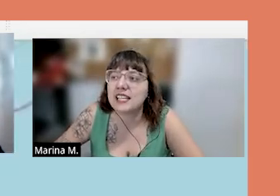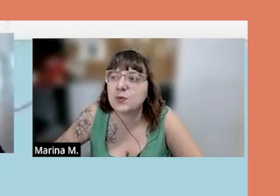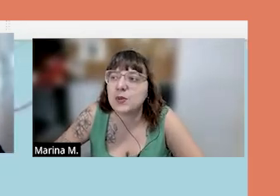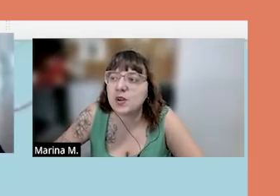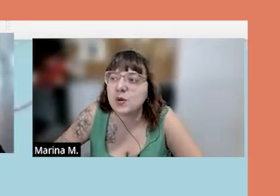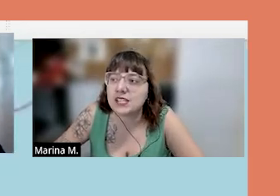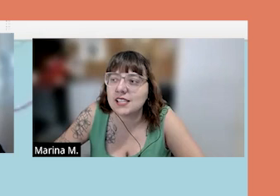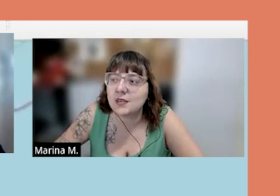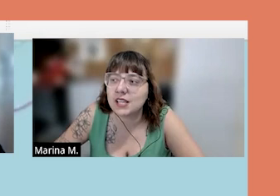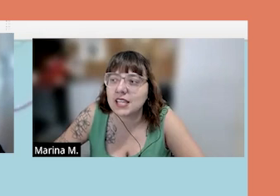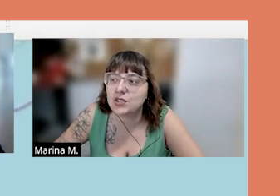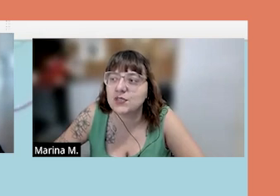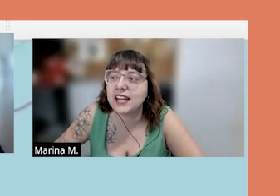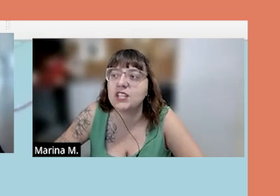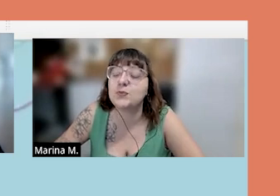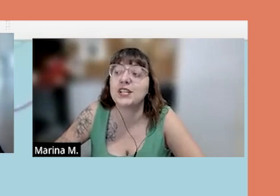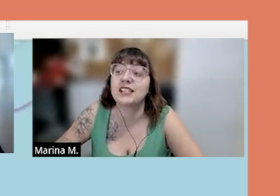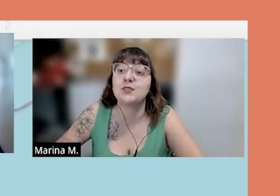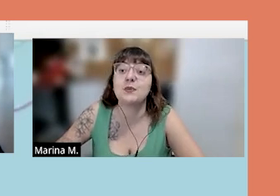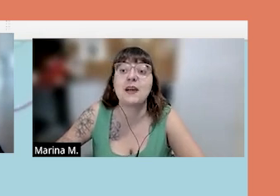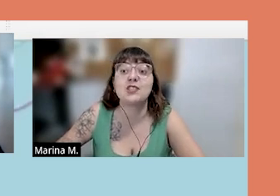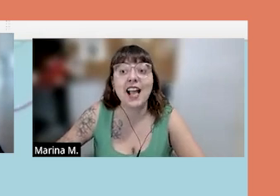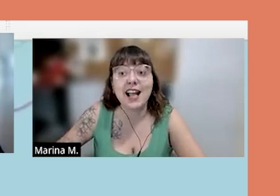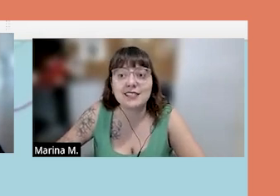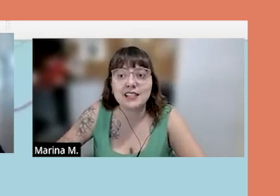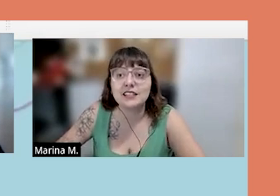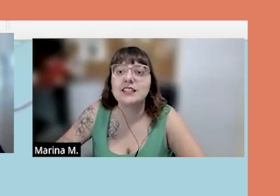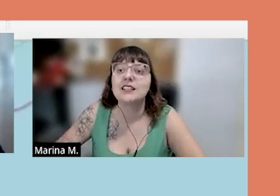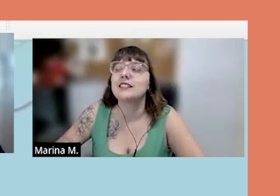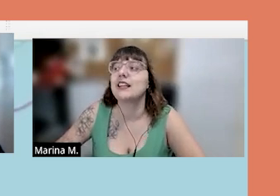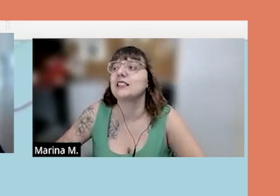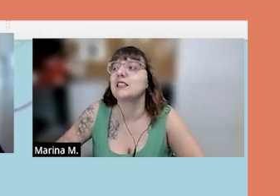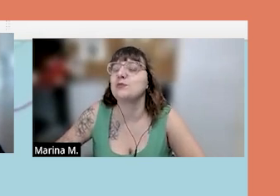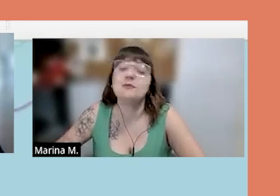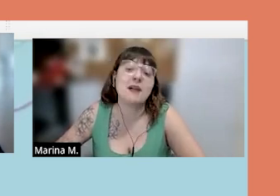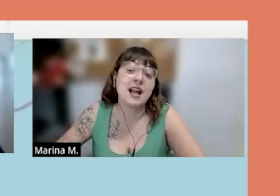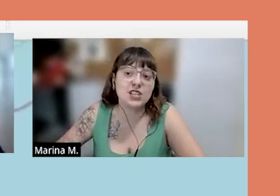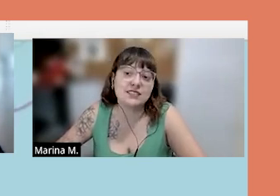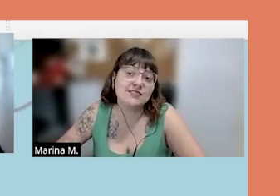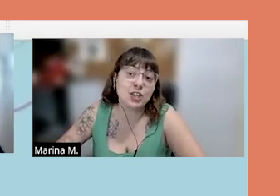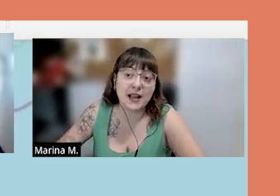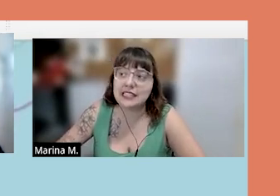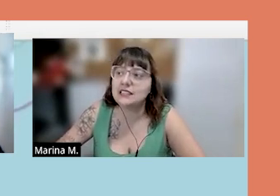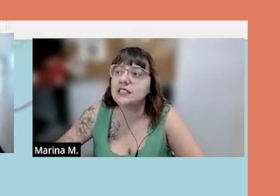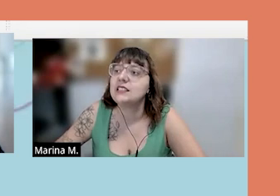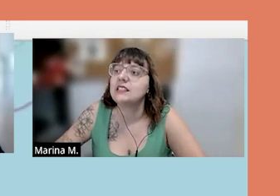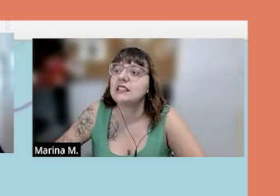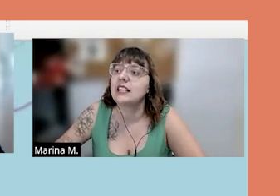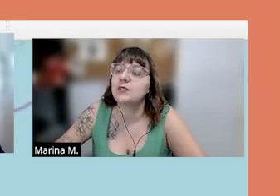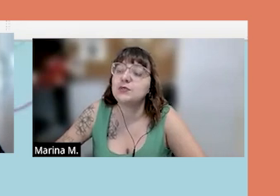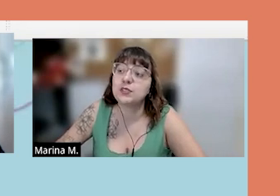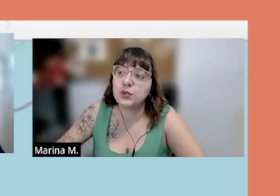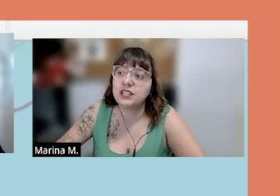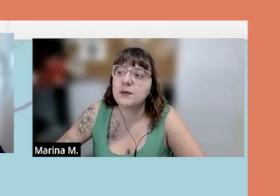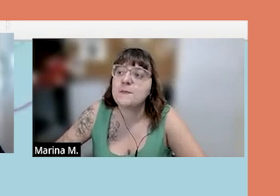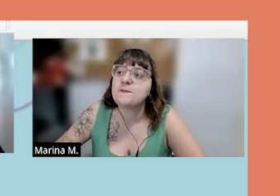Repara que o íconezinho aqui é diferente, porque essa é uma imagem raster, tá? Essa é uma imagem chapada, tá? Não é